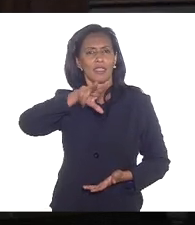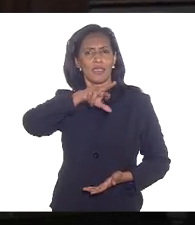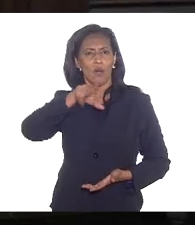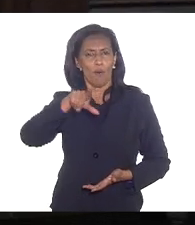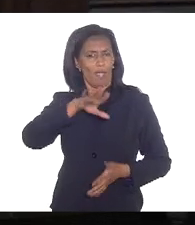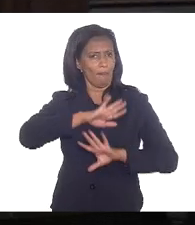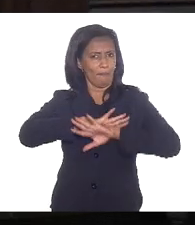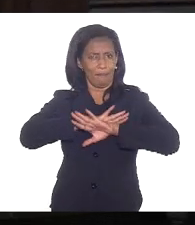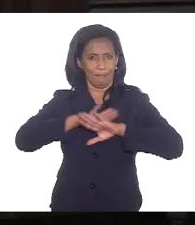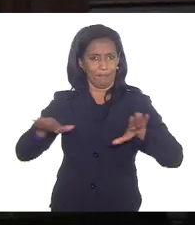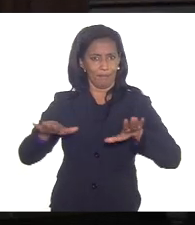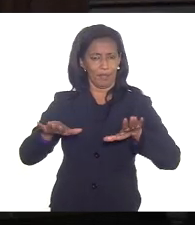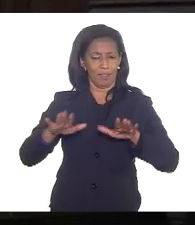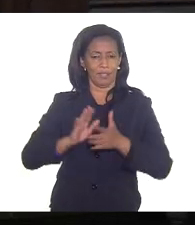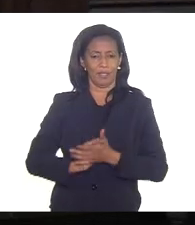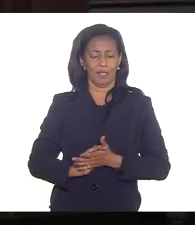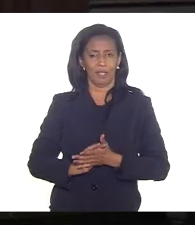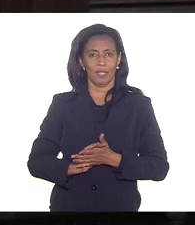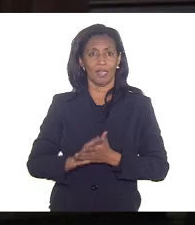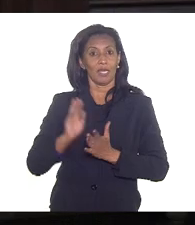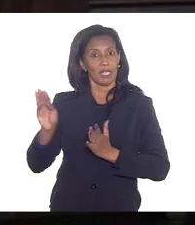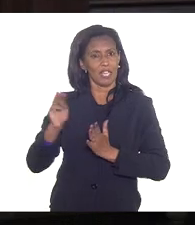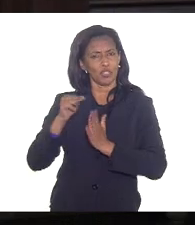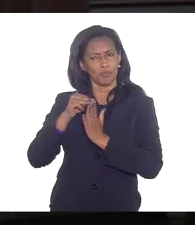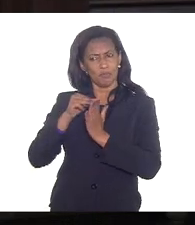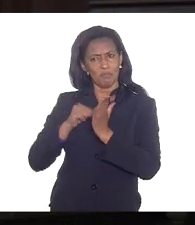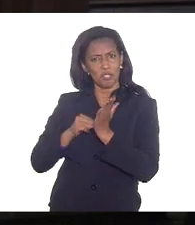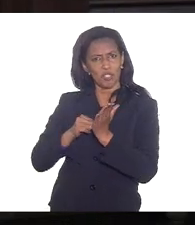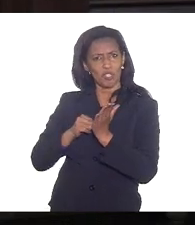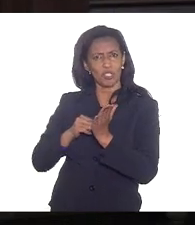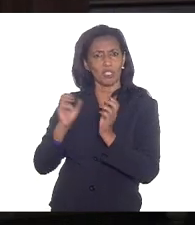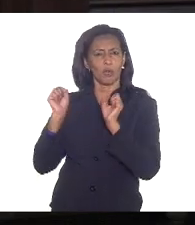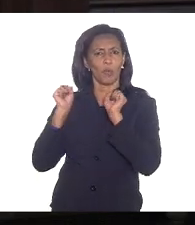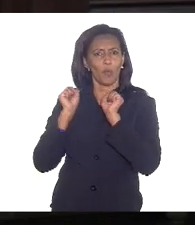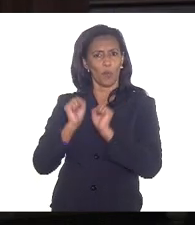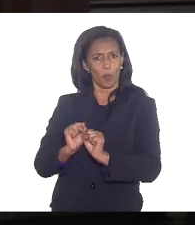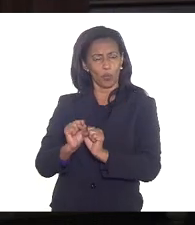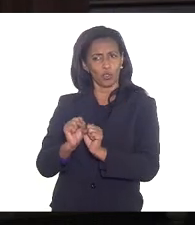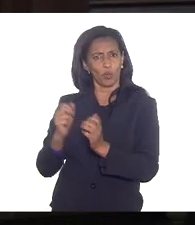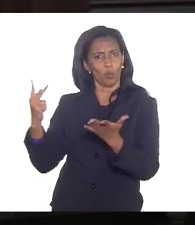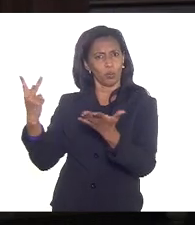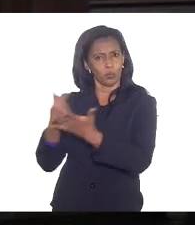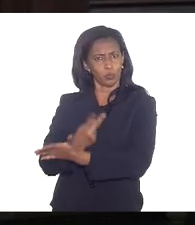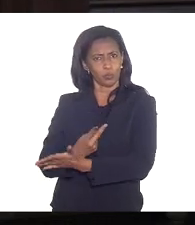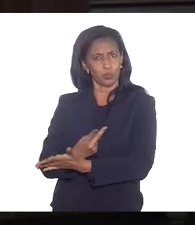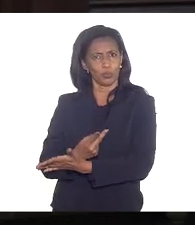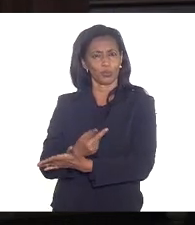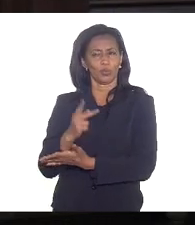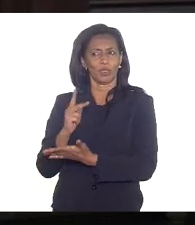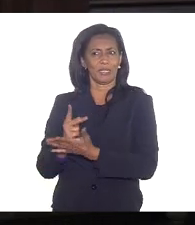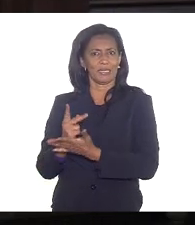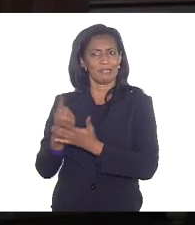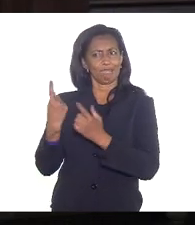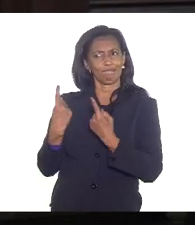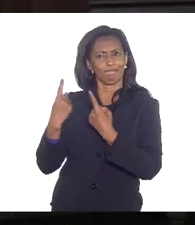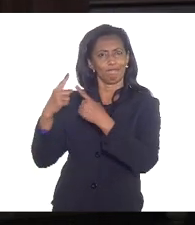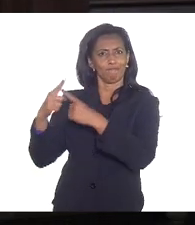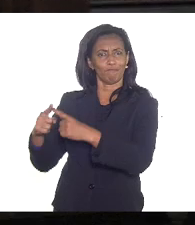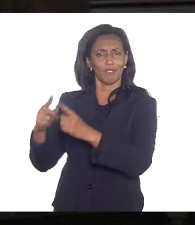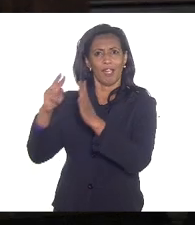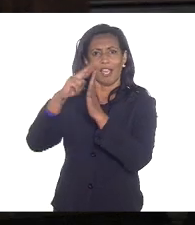consignar que tá as medidas poderiam incorrer em afronta